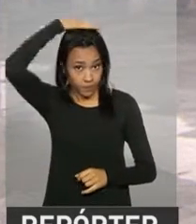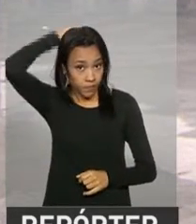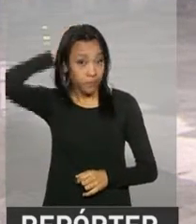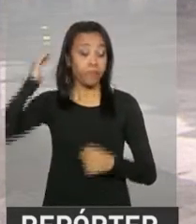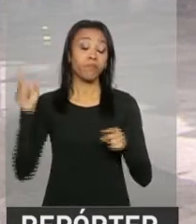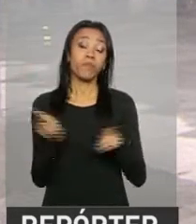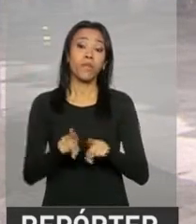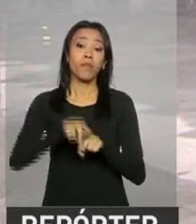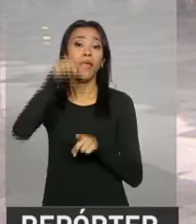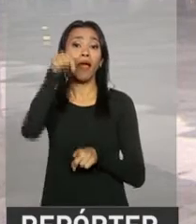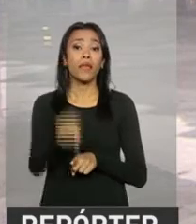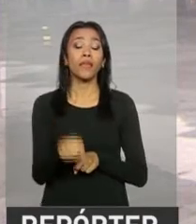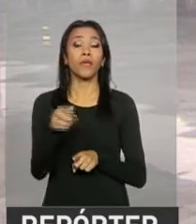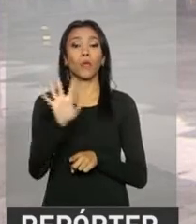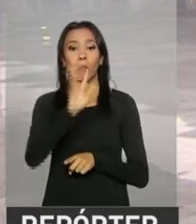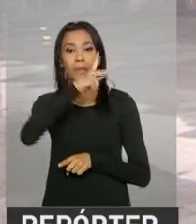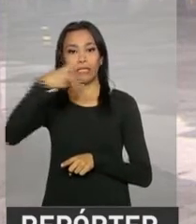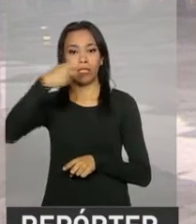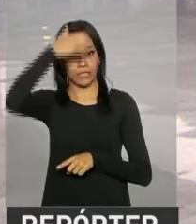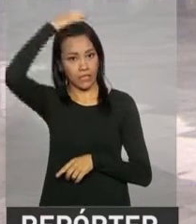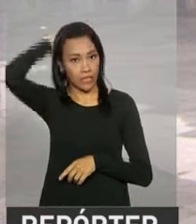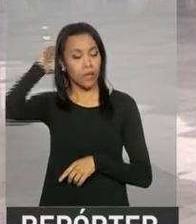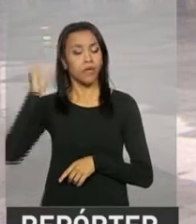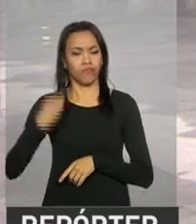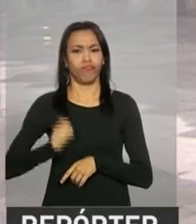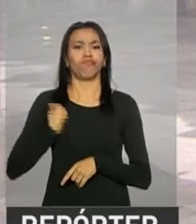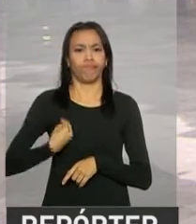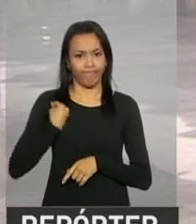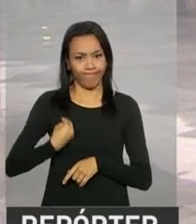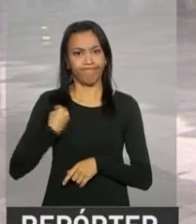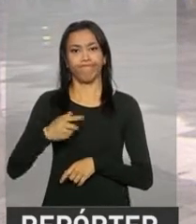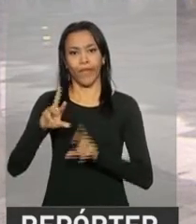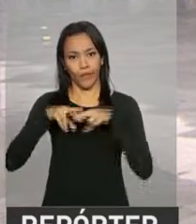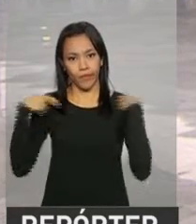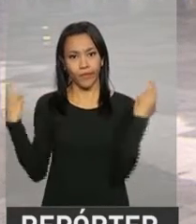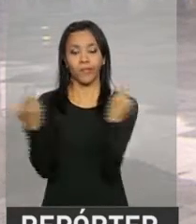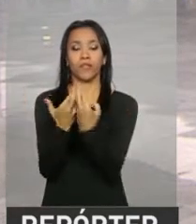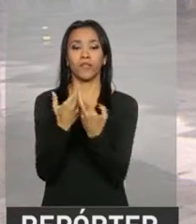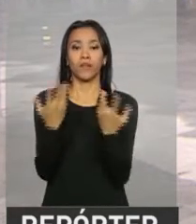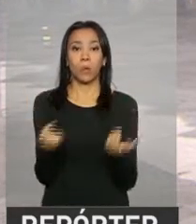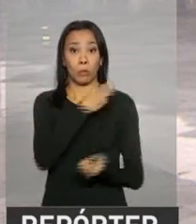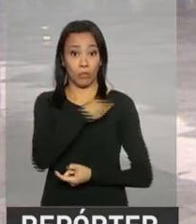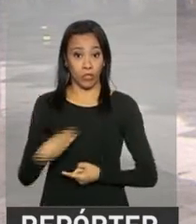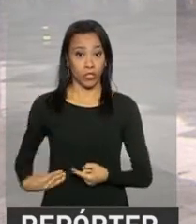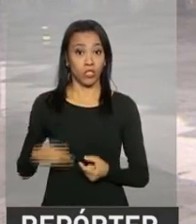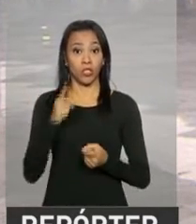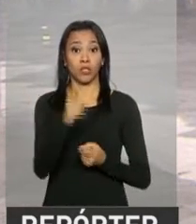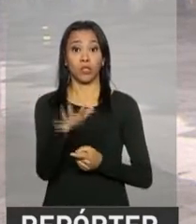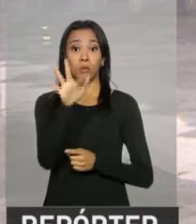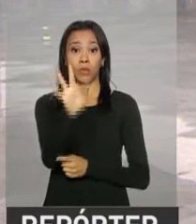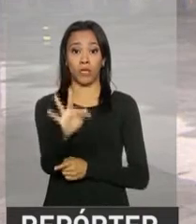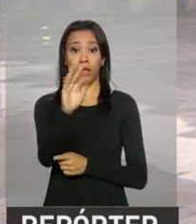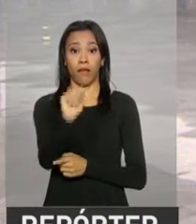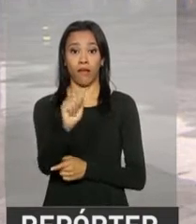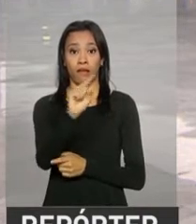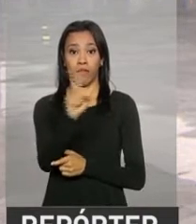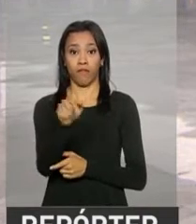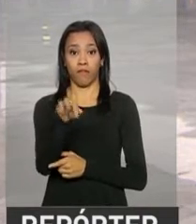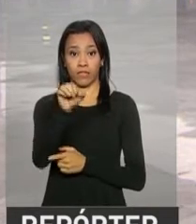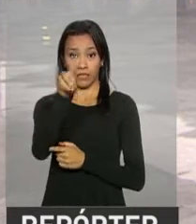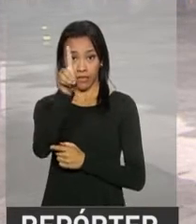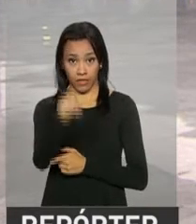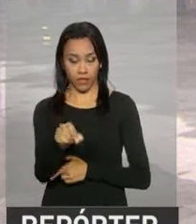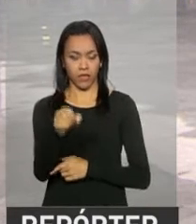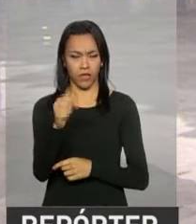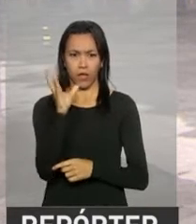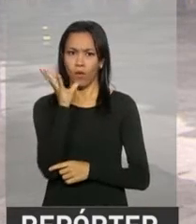Planalto, Leandro, o presidente em exercício Michel Temer, ele está reunido neste momento com o ministro da Fazenda, Henrique Meirelles. Essa reunião já